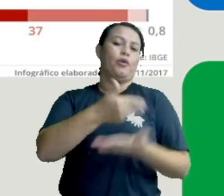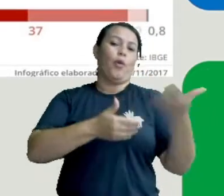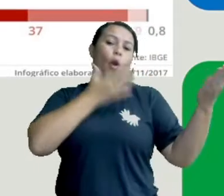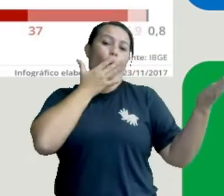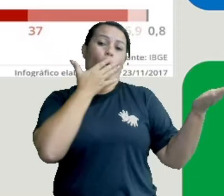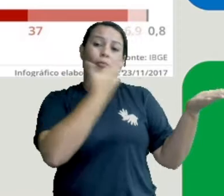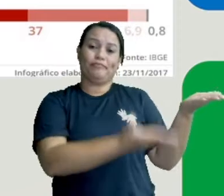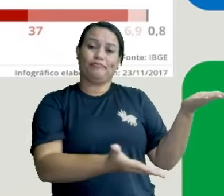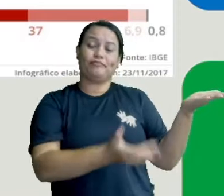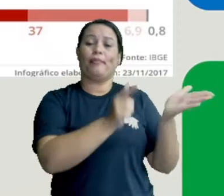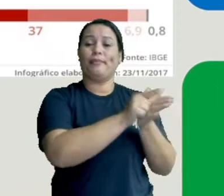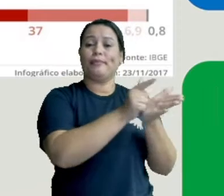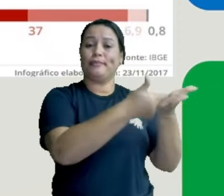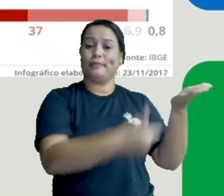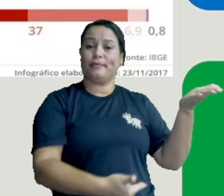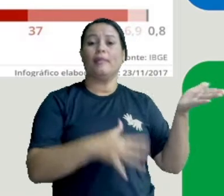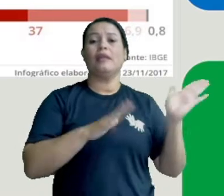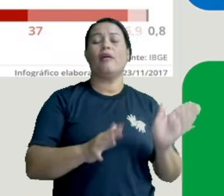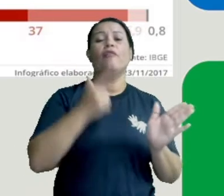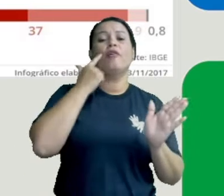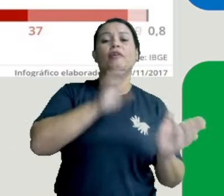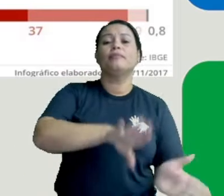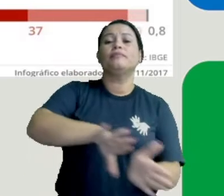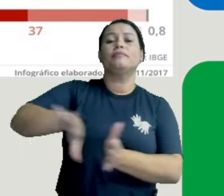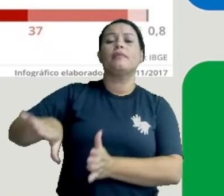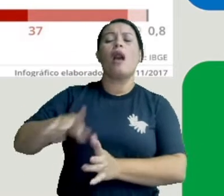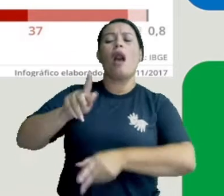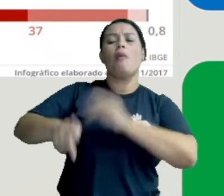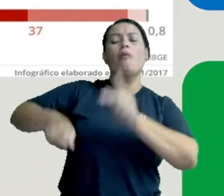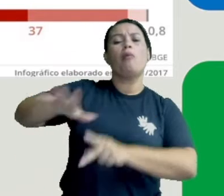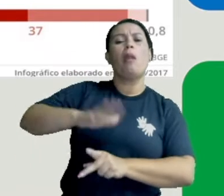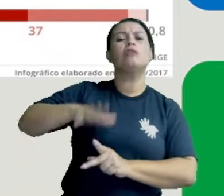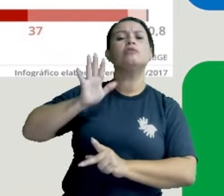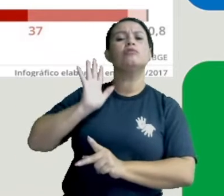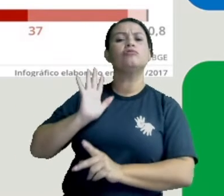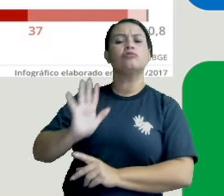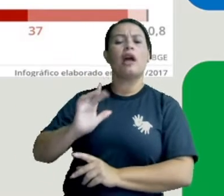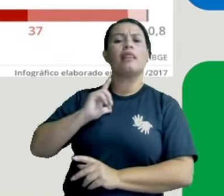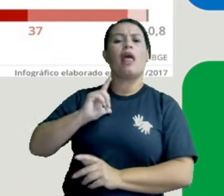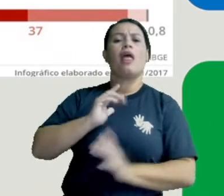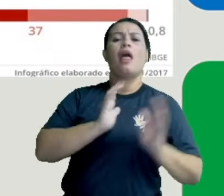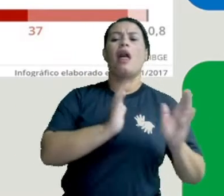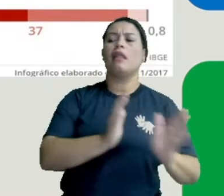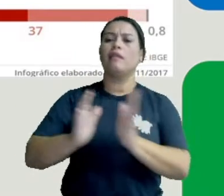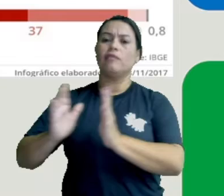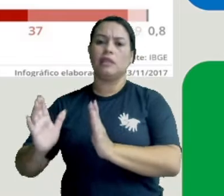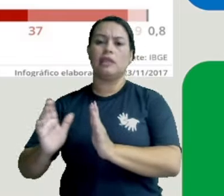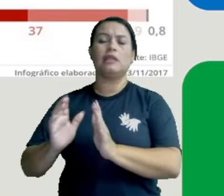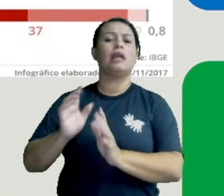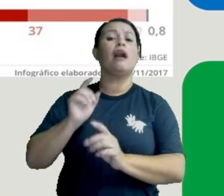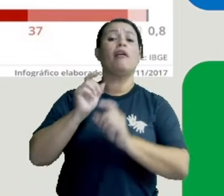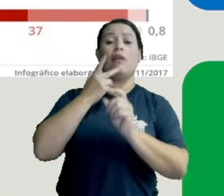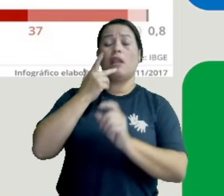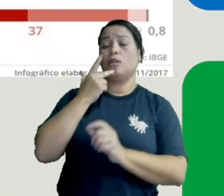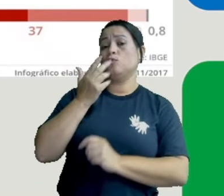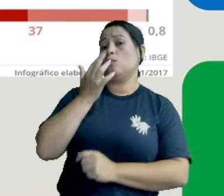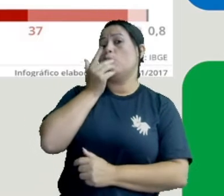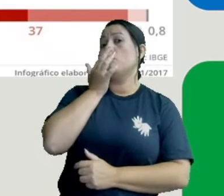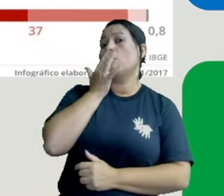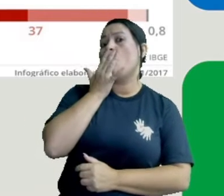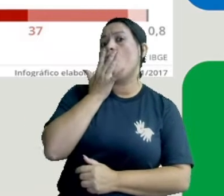tem a população dividida nessa perspectiva de cor, né, segundo o IBGE, e aí, na